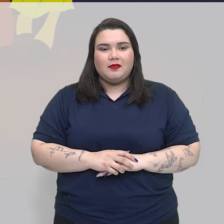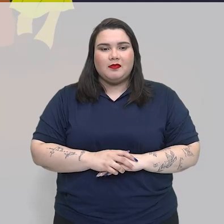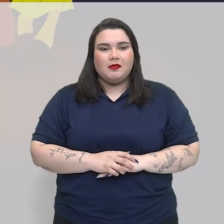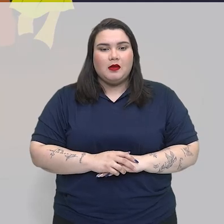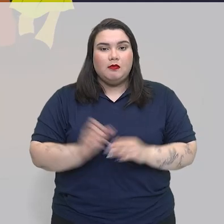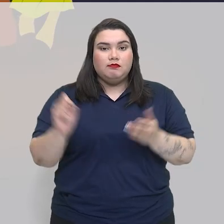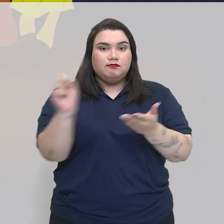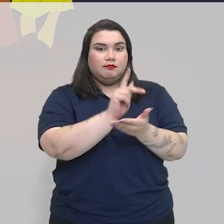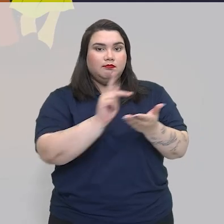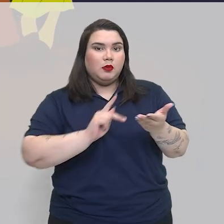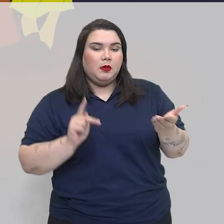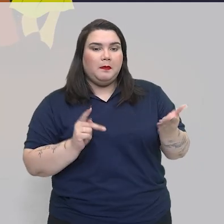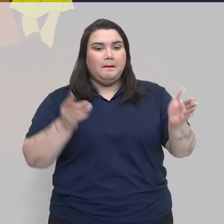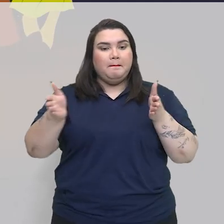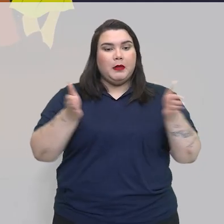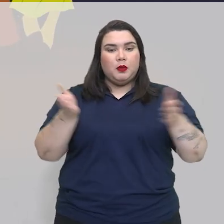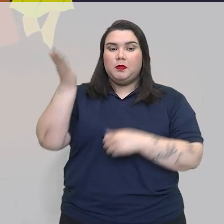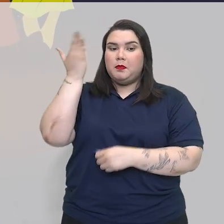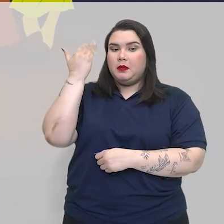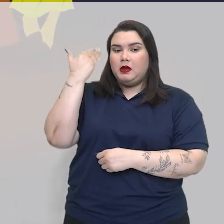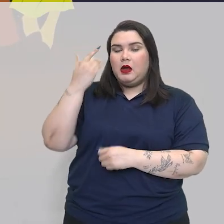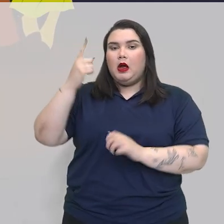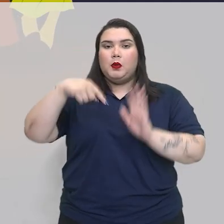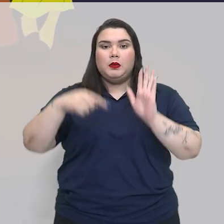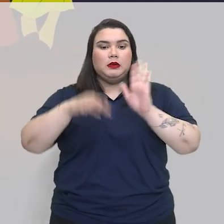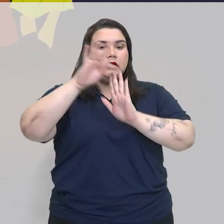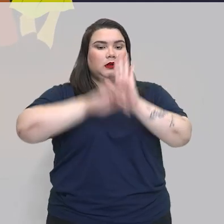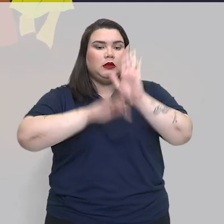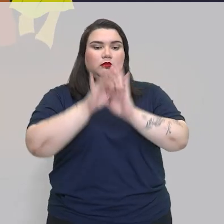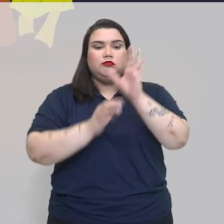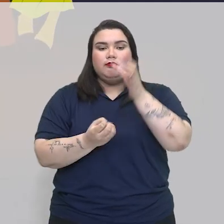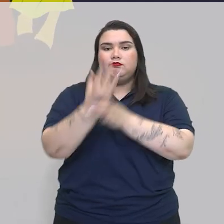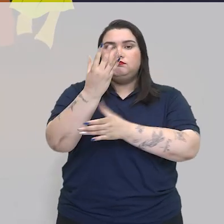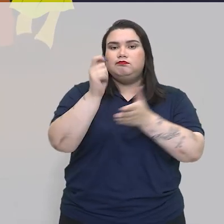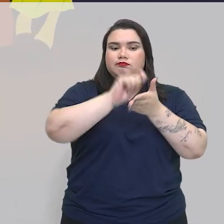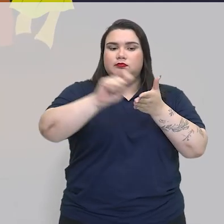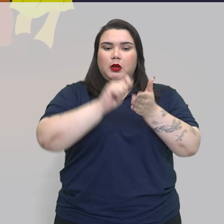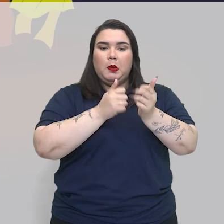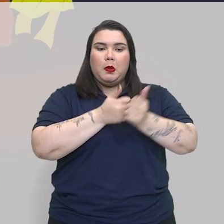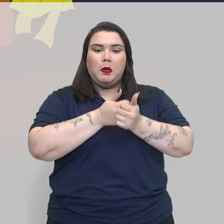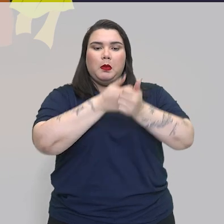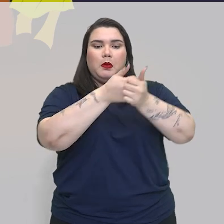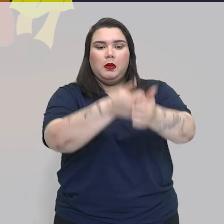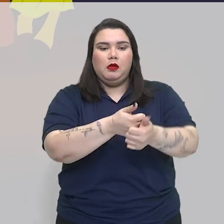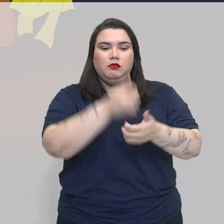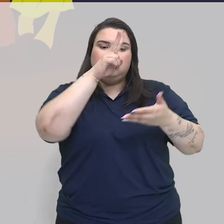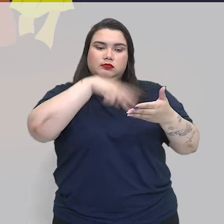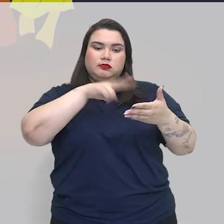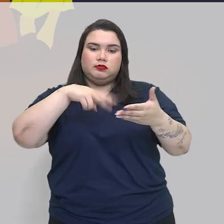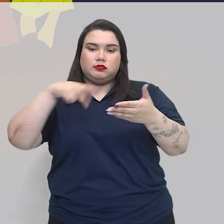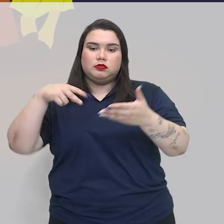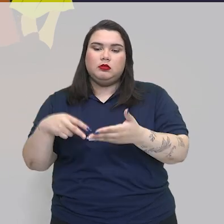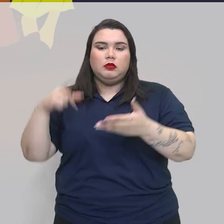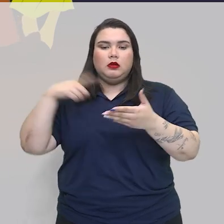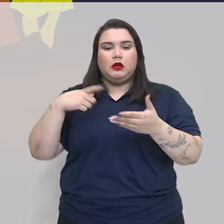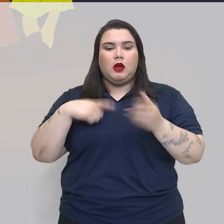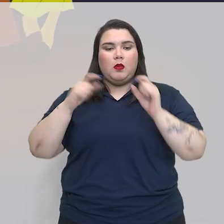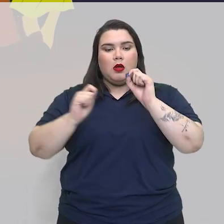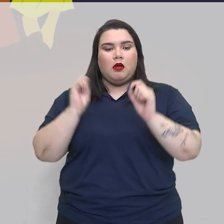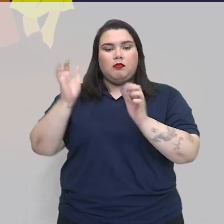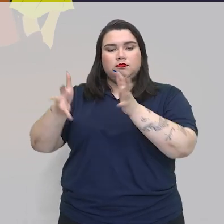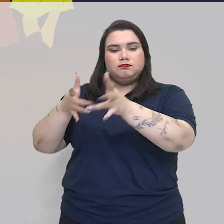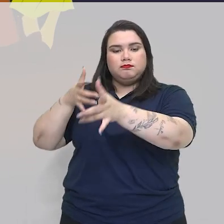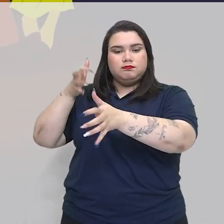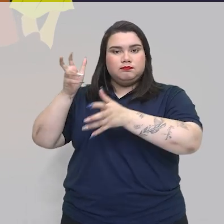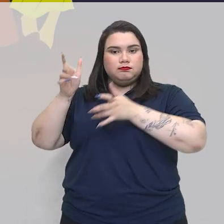Os poemas, em tempos antigos, eram textos escritos para serem acompanhados por acompanhamento musical executado por um